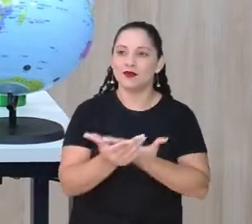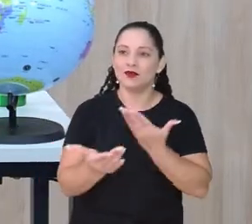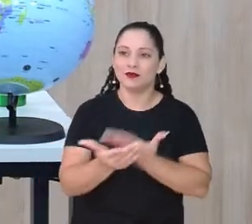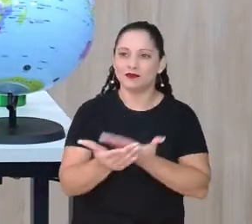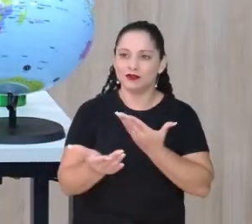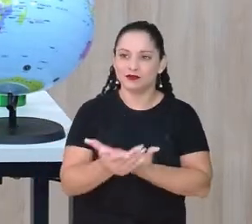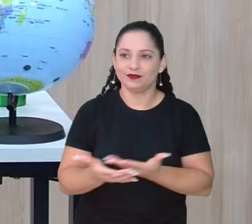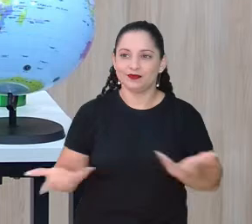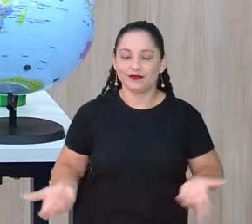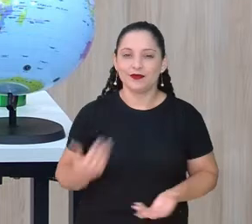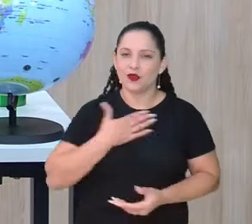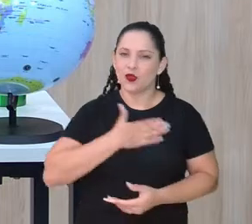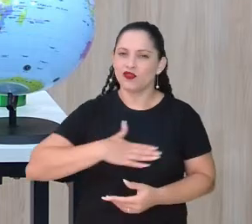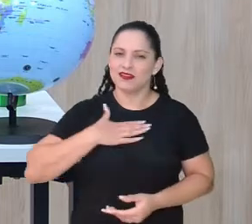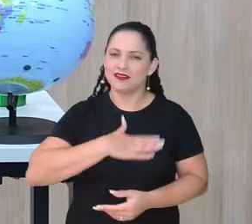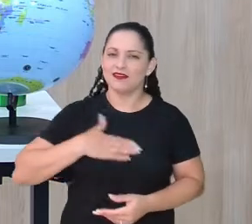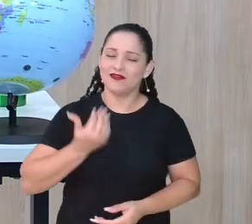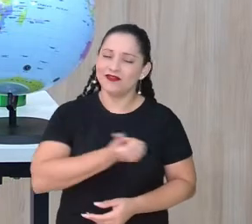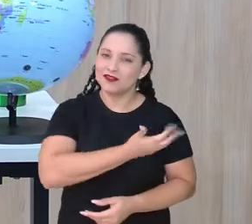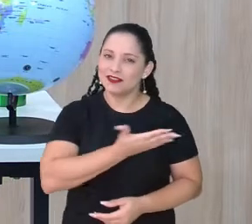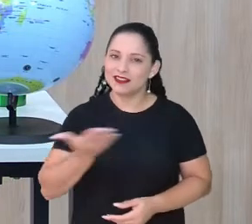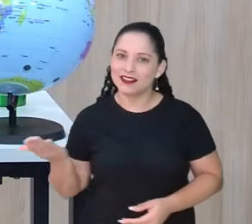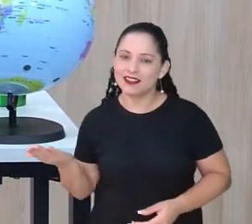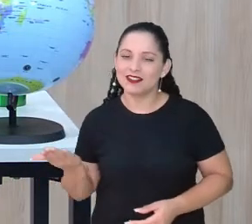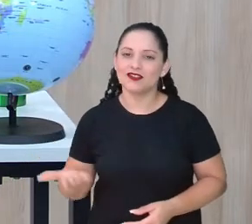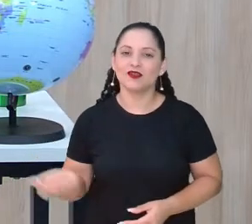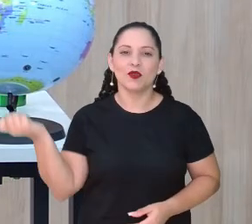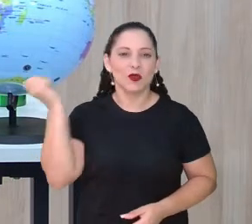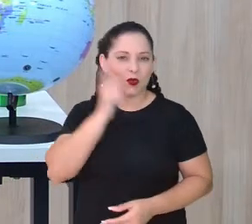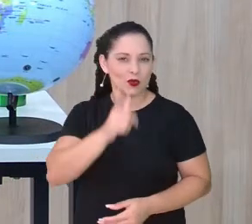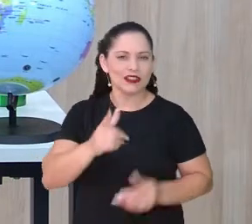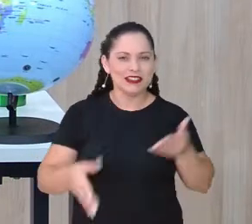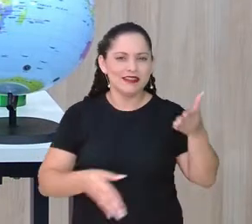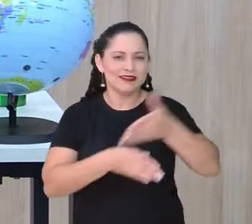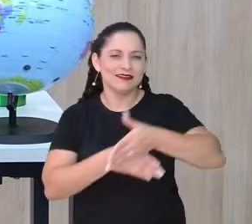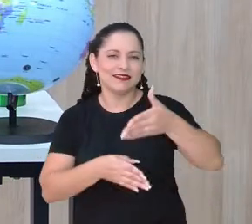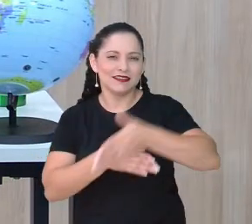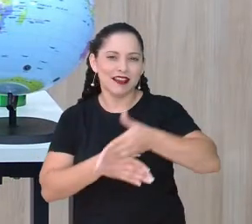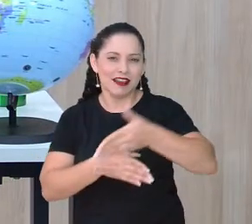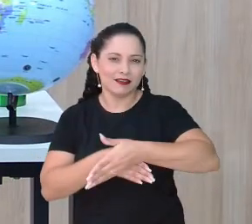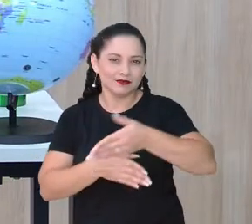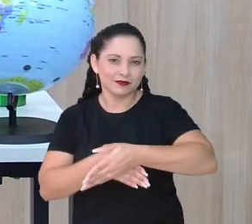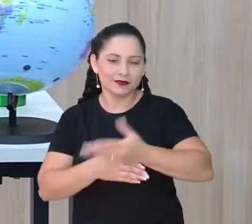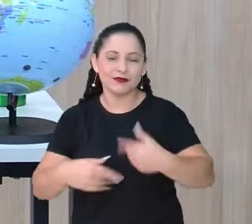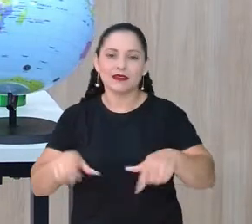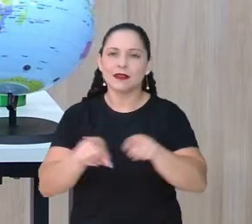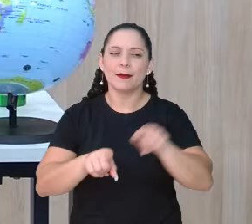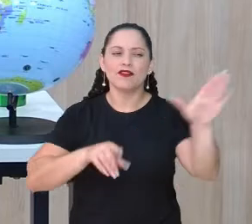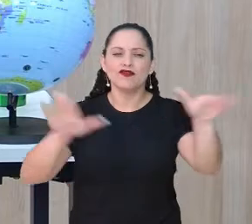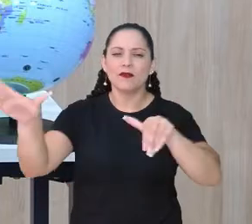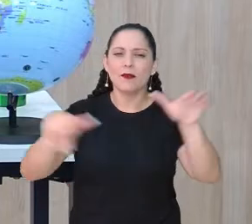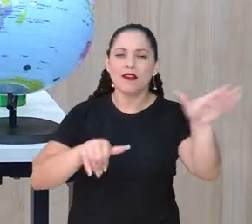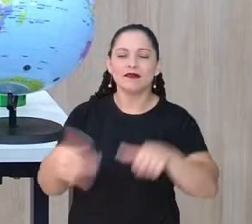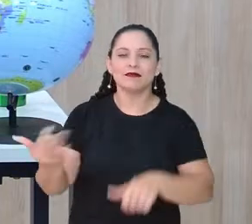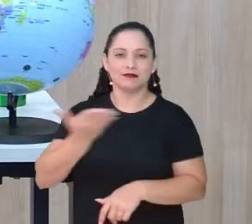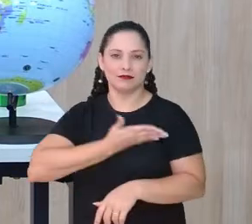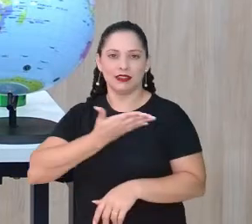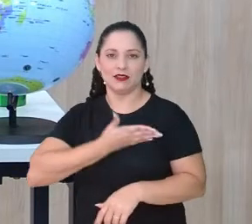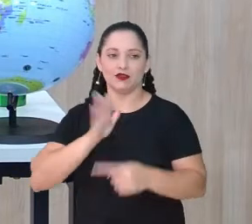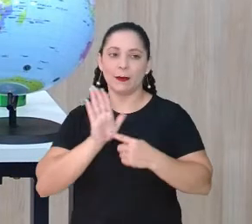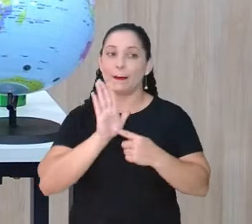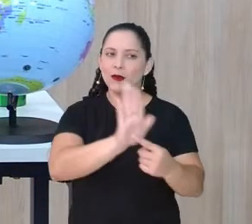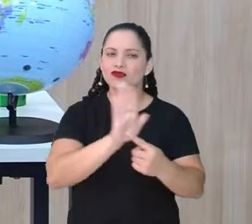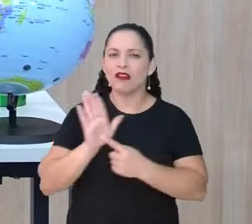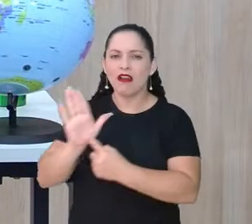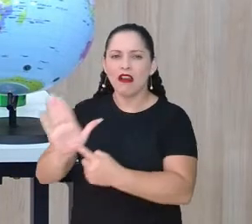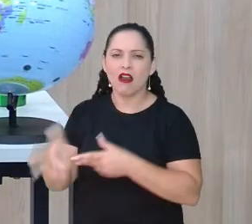Eu gostaria que vocês, que já estão conseguindo entrar, orientassem os amigos, contassem para os amigos como é que vocês